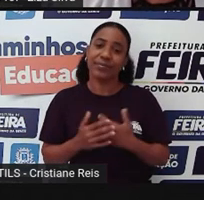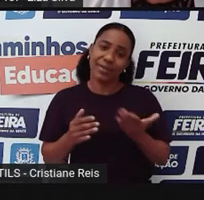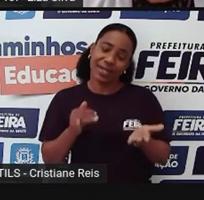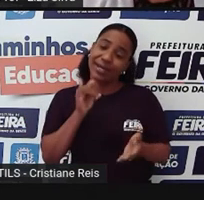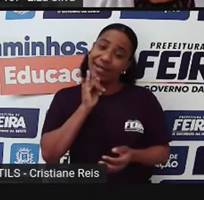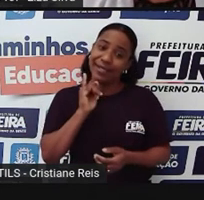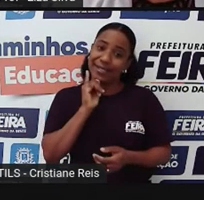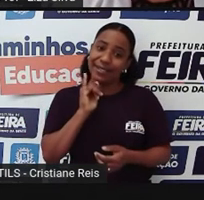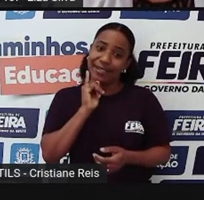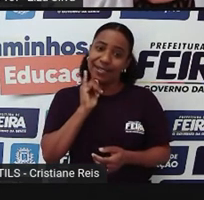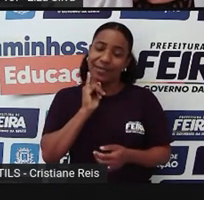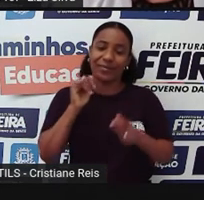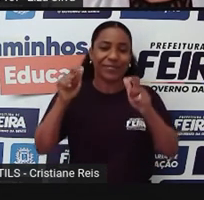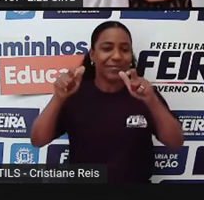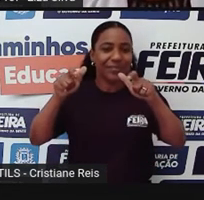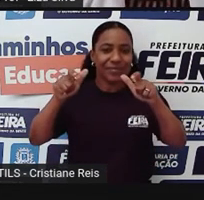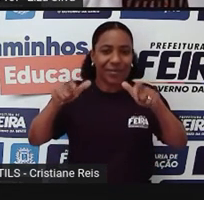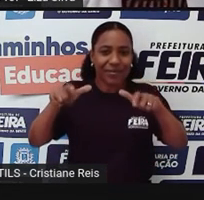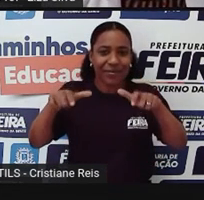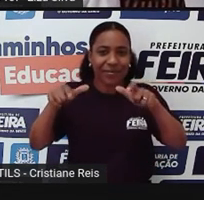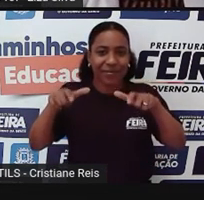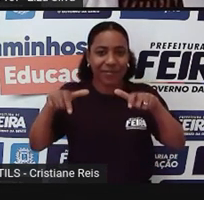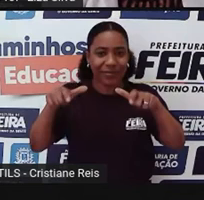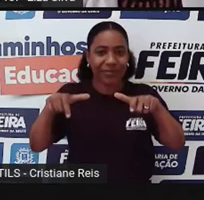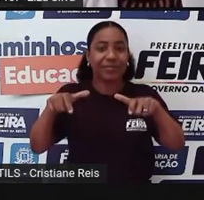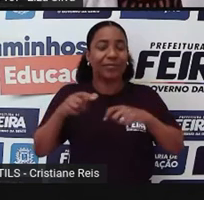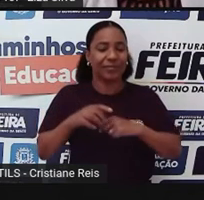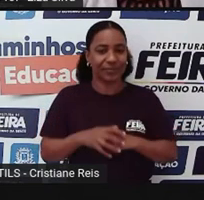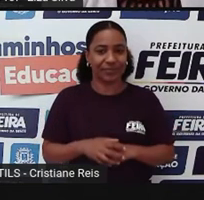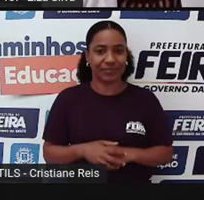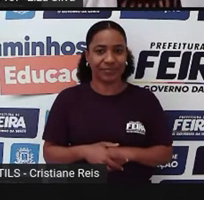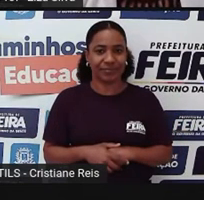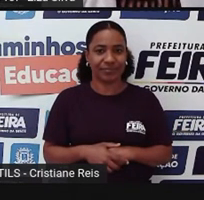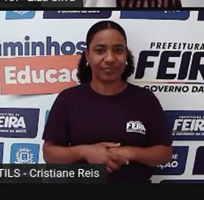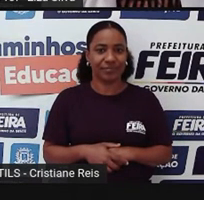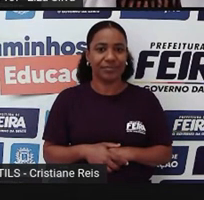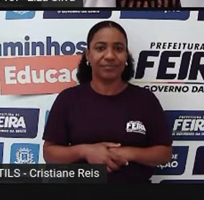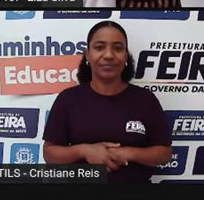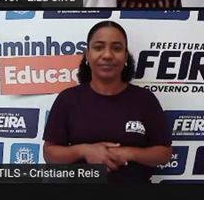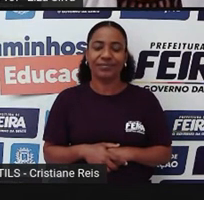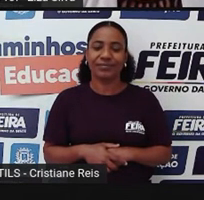sempre essa é o Laerte